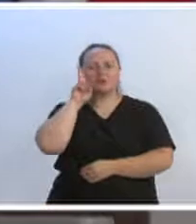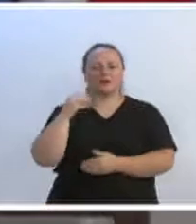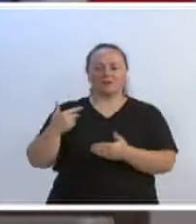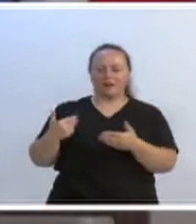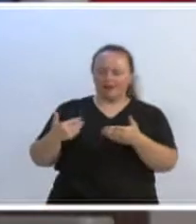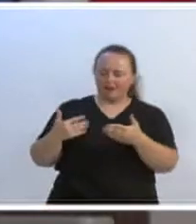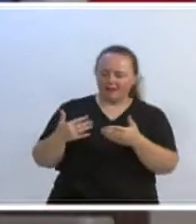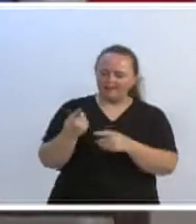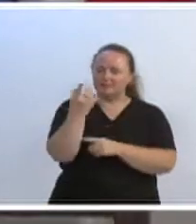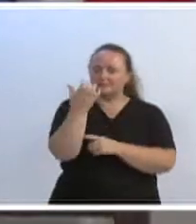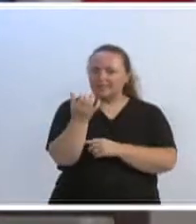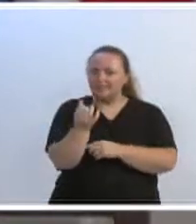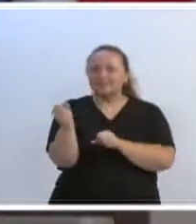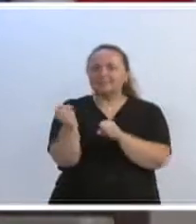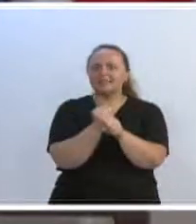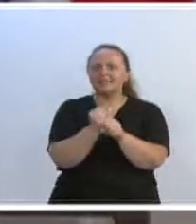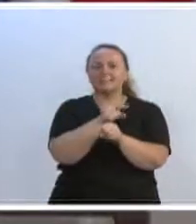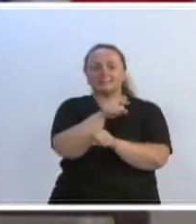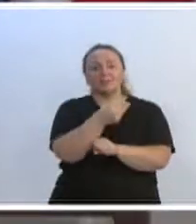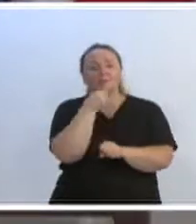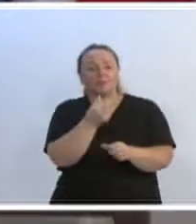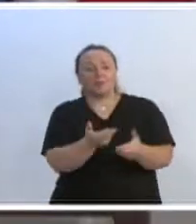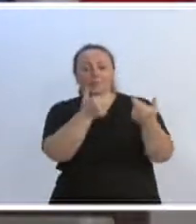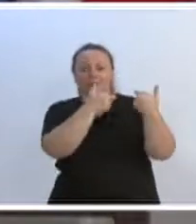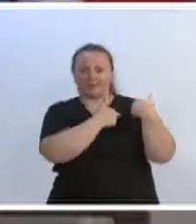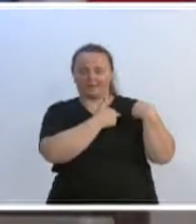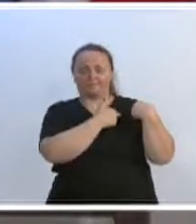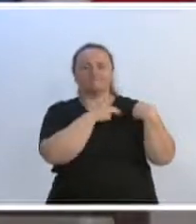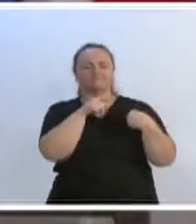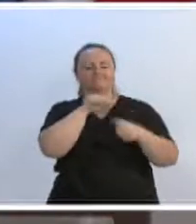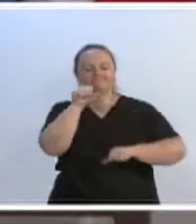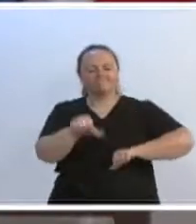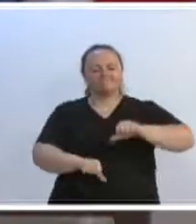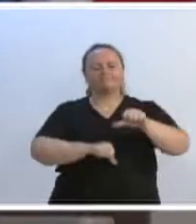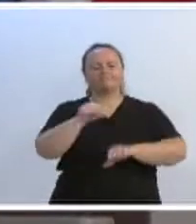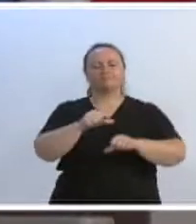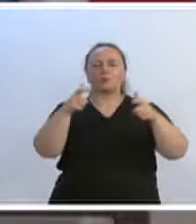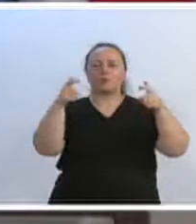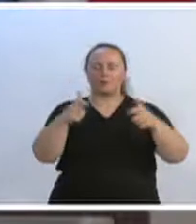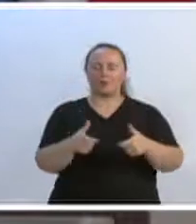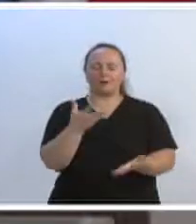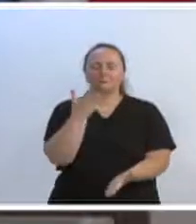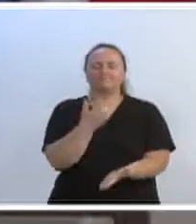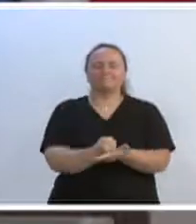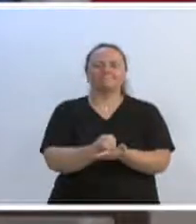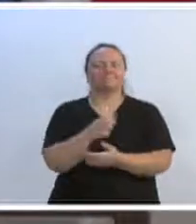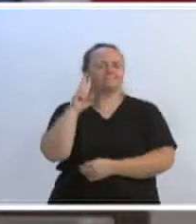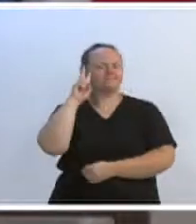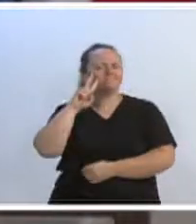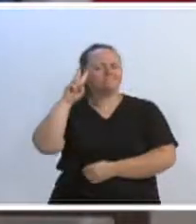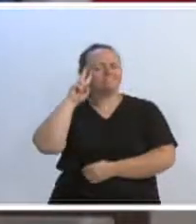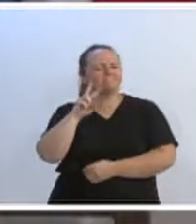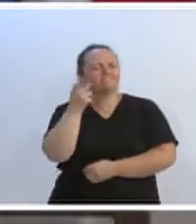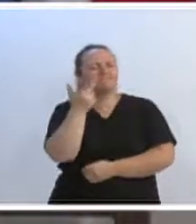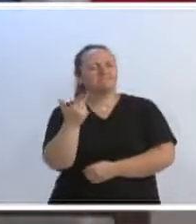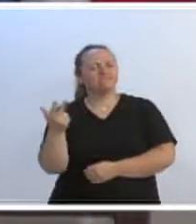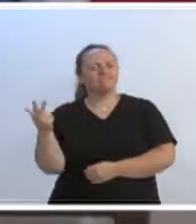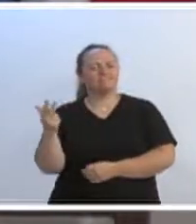hoje uma verdadeira provocação de resistência perante as novas